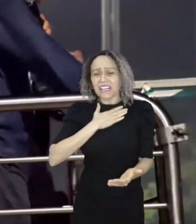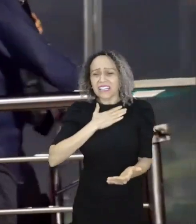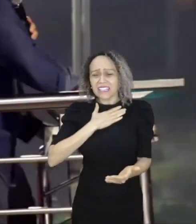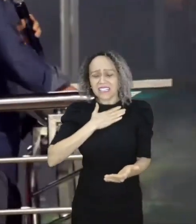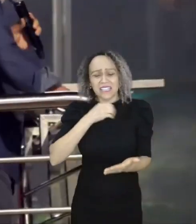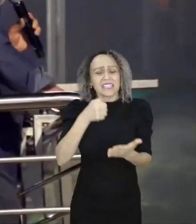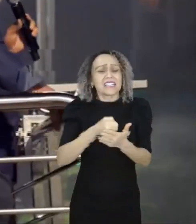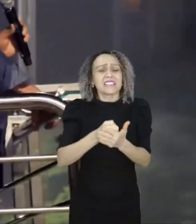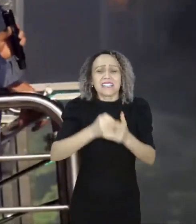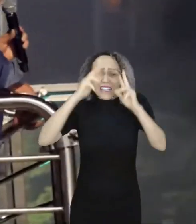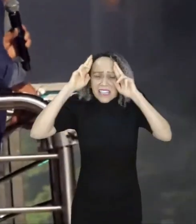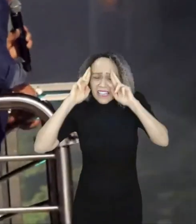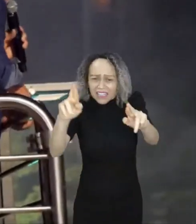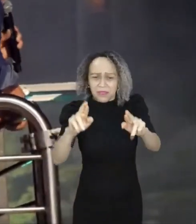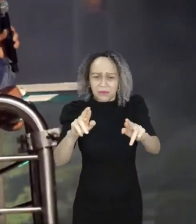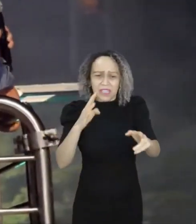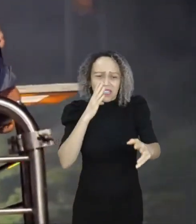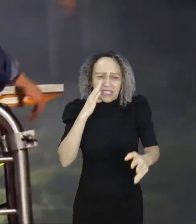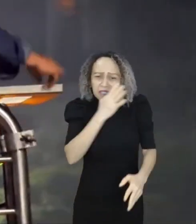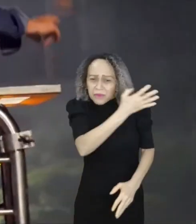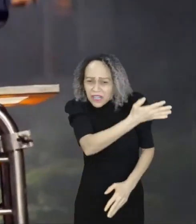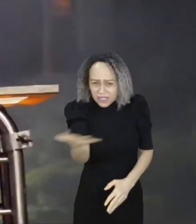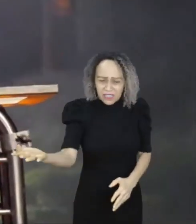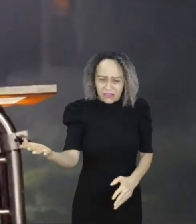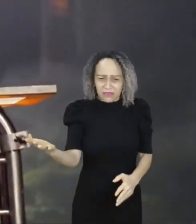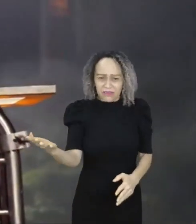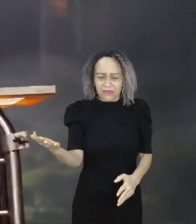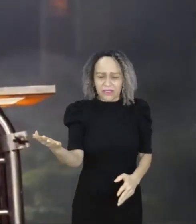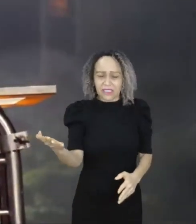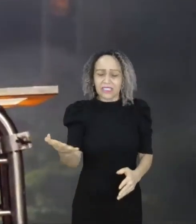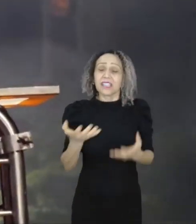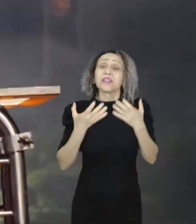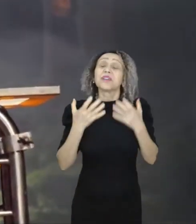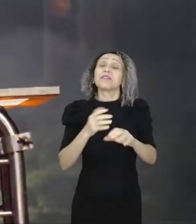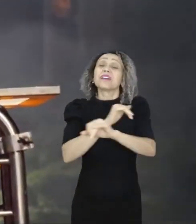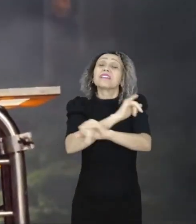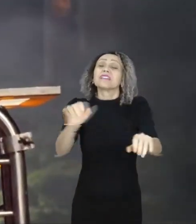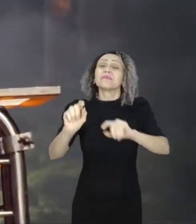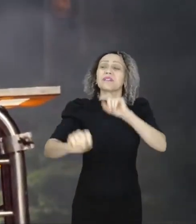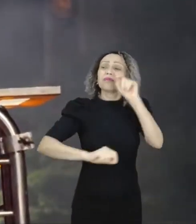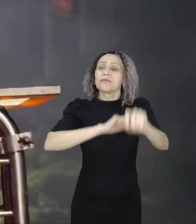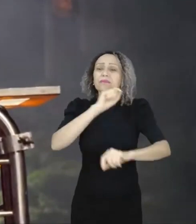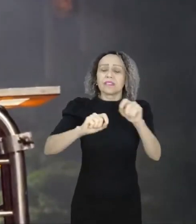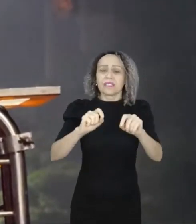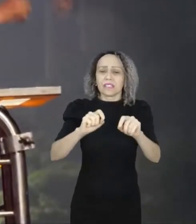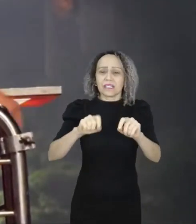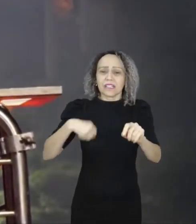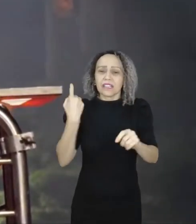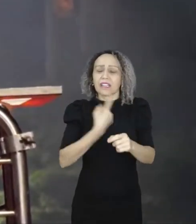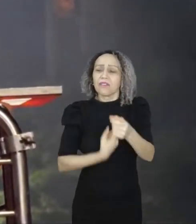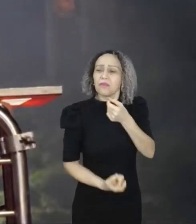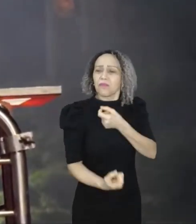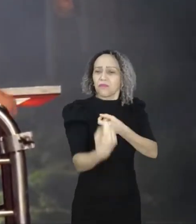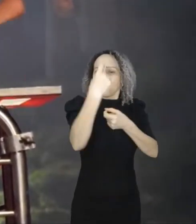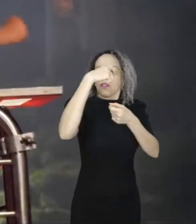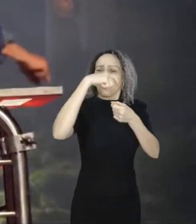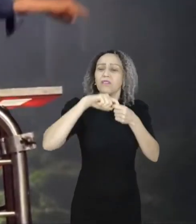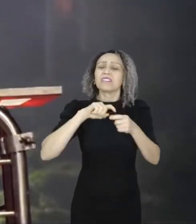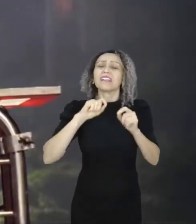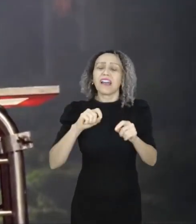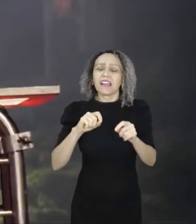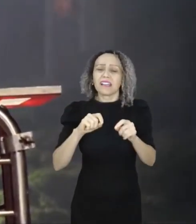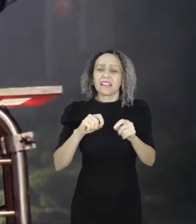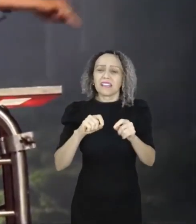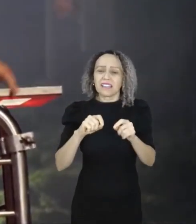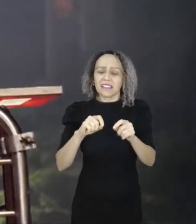vocês, admiração a vocês. E quero dizer para vocês que nós vamos voltar a criar